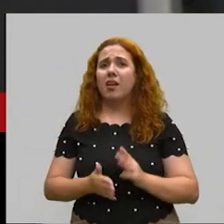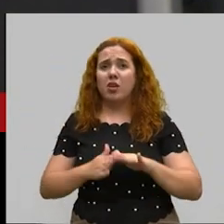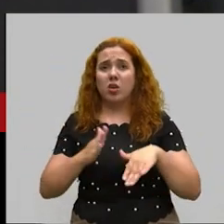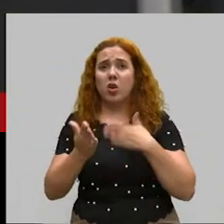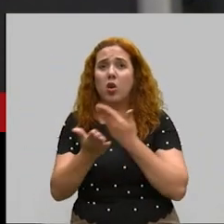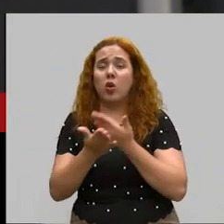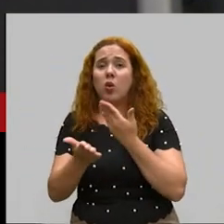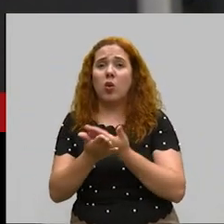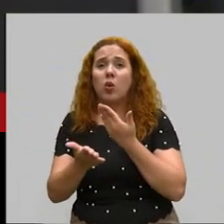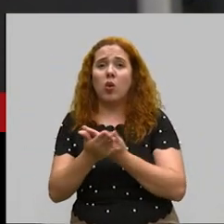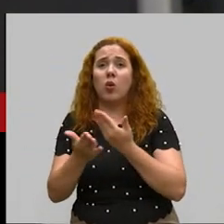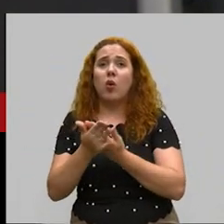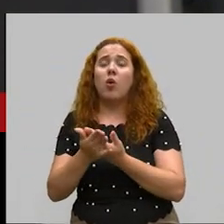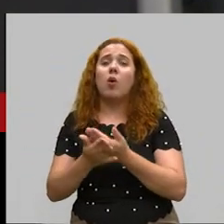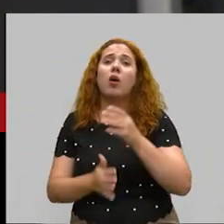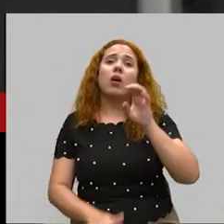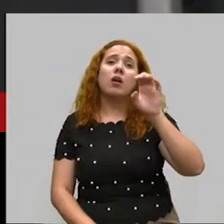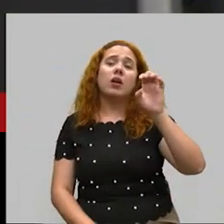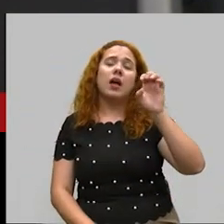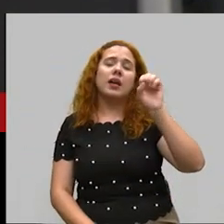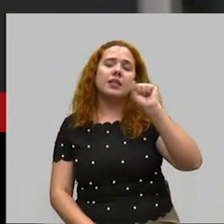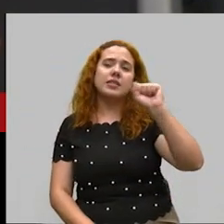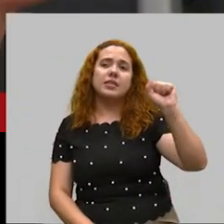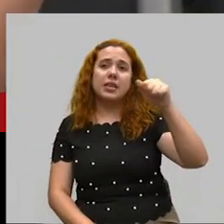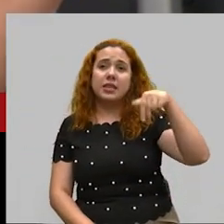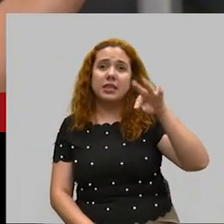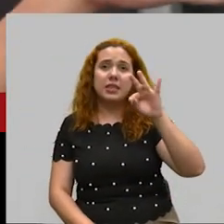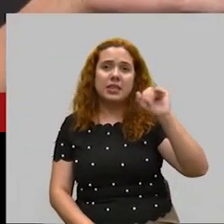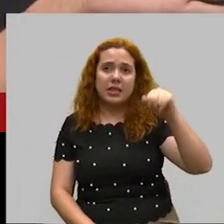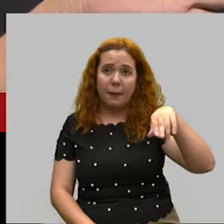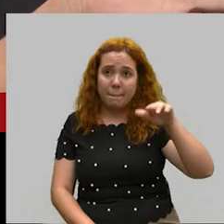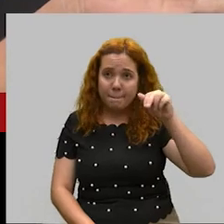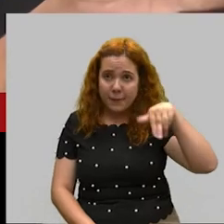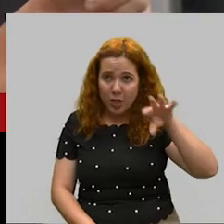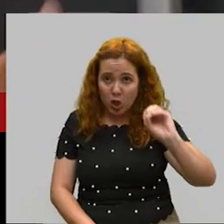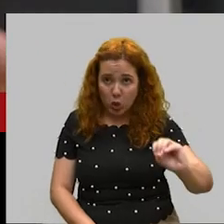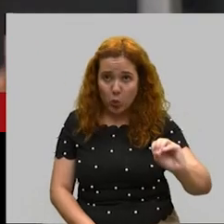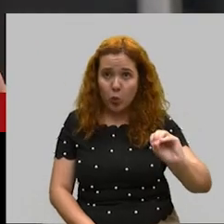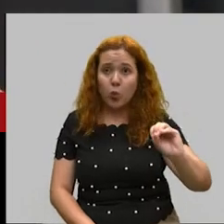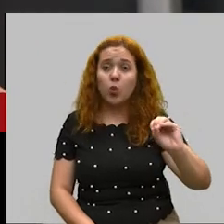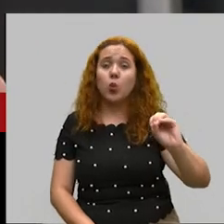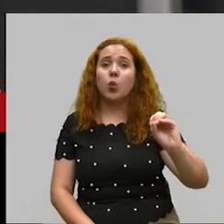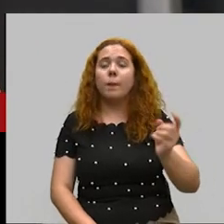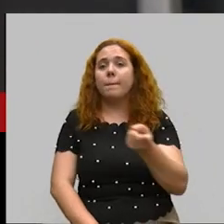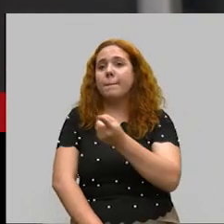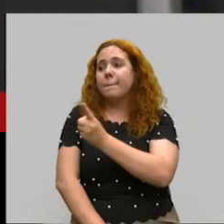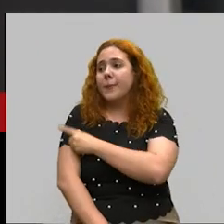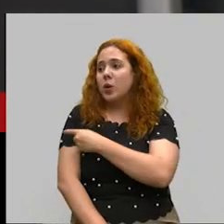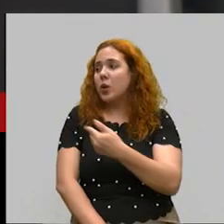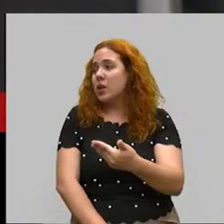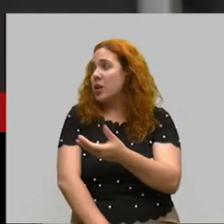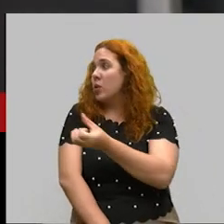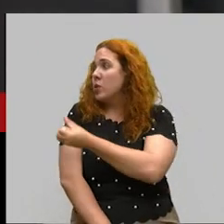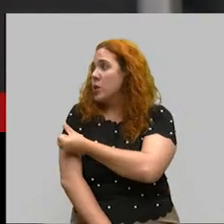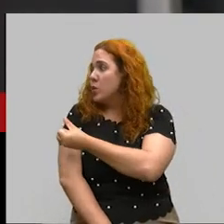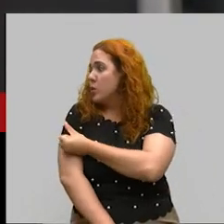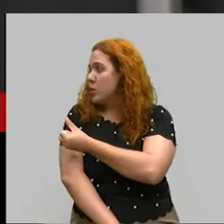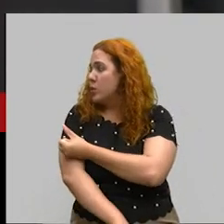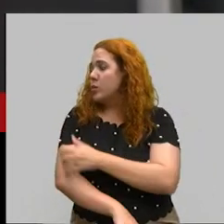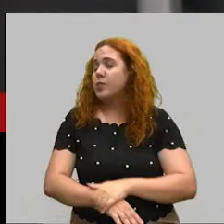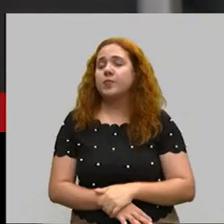aziel é uma escola estadual vai do primeiro ao sexto ano começou o sexto ano esse ano